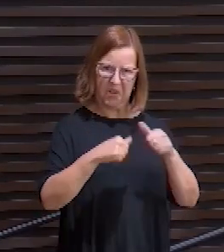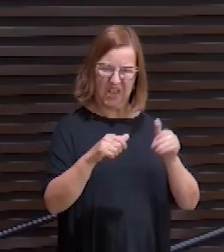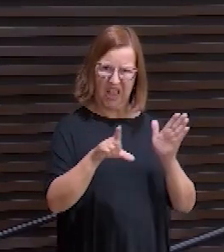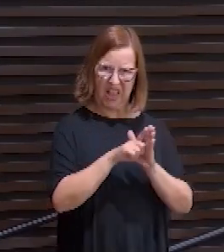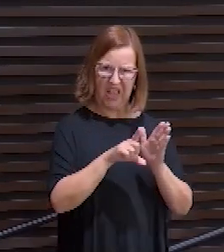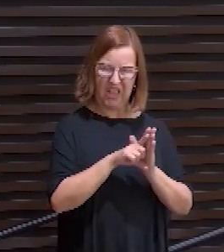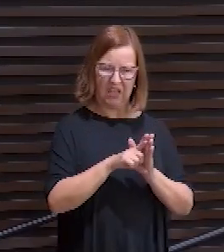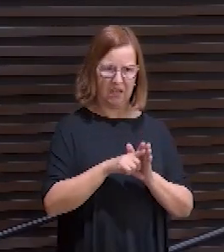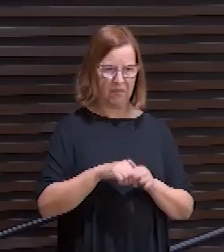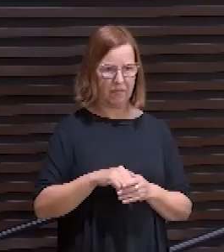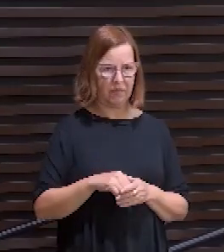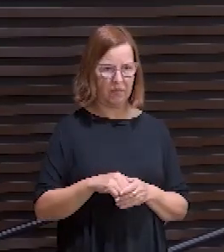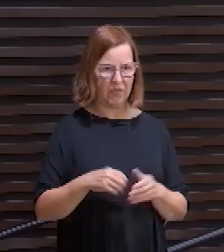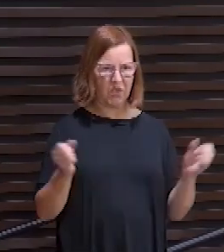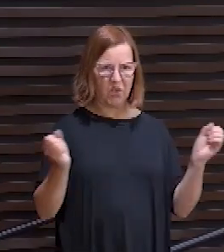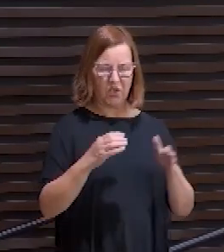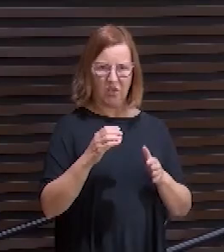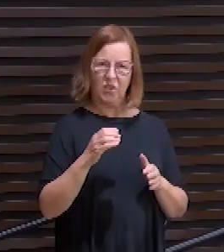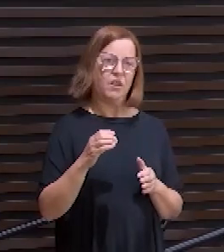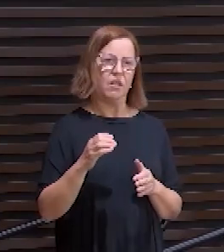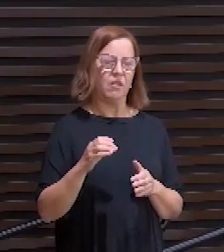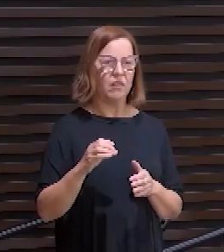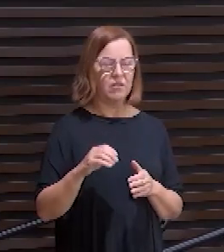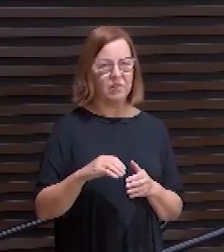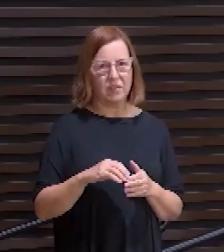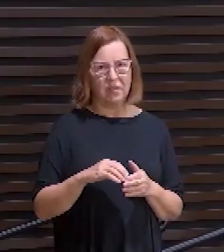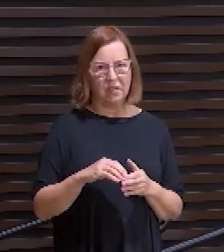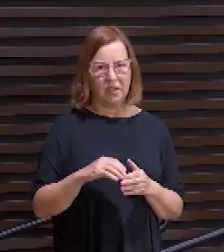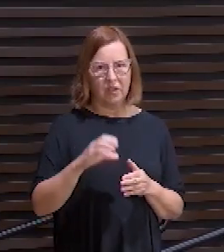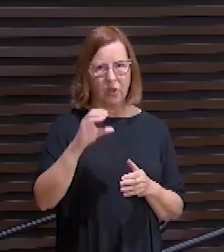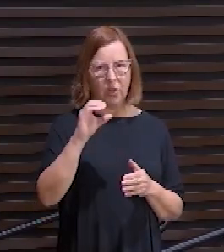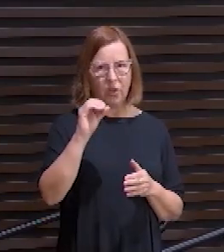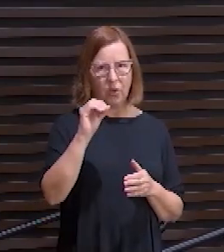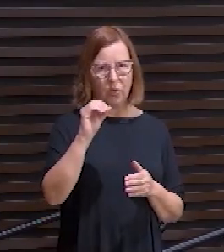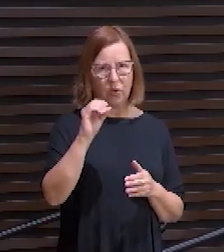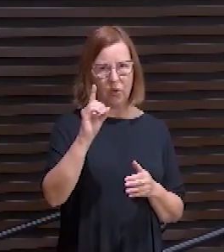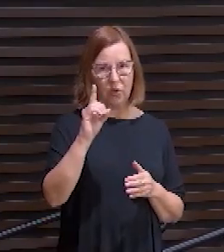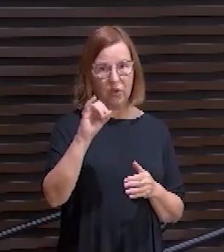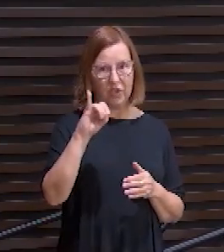E o novo Código Civil que estão tentando aprovar aí? Quem está acompanhando?